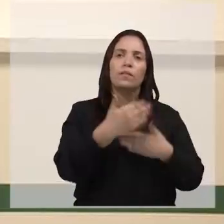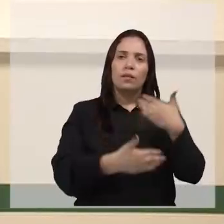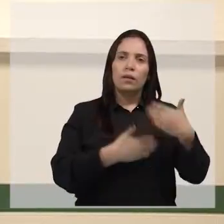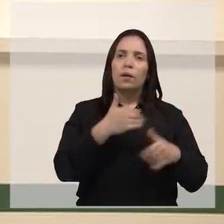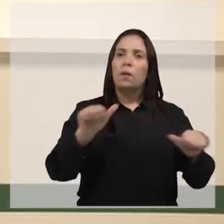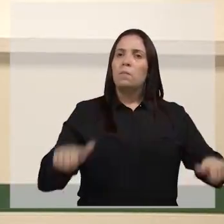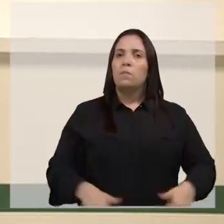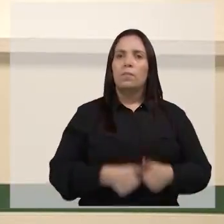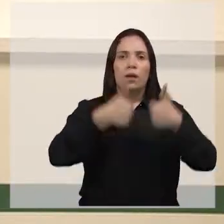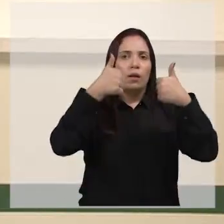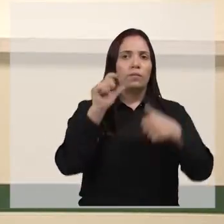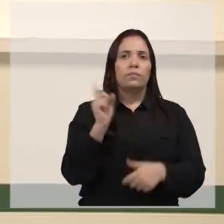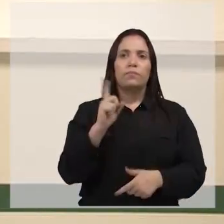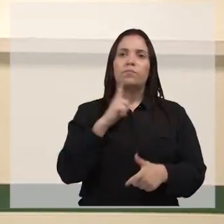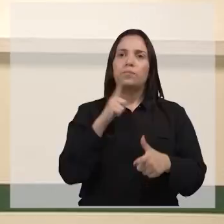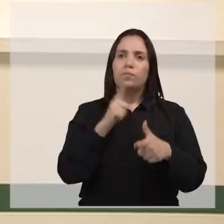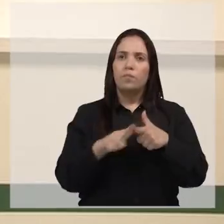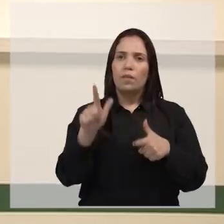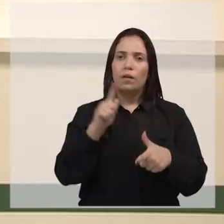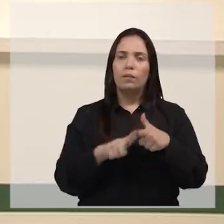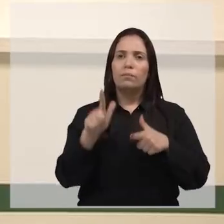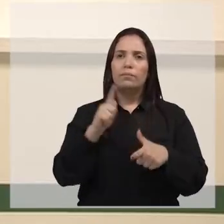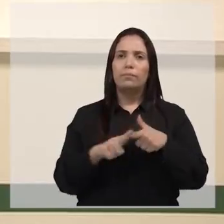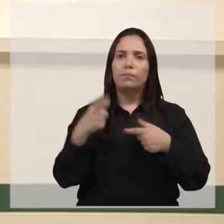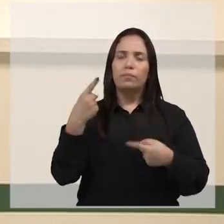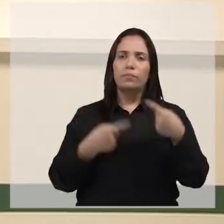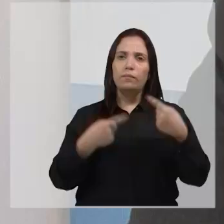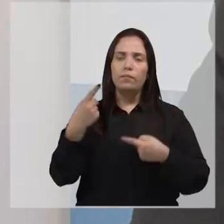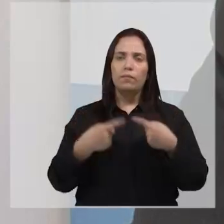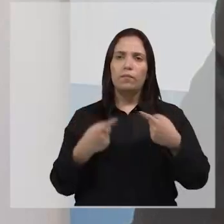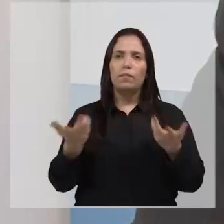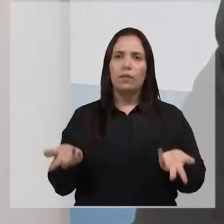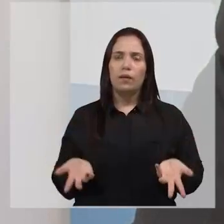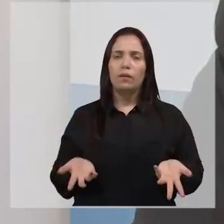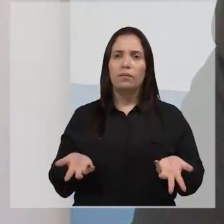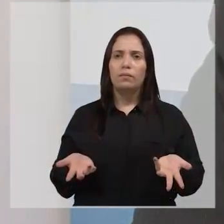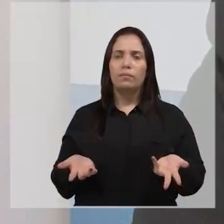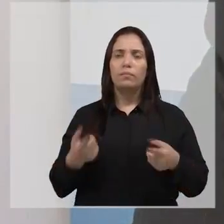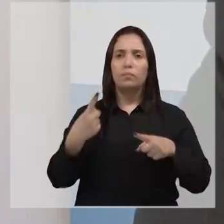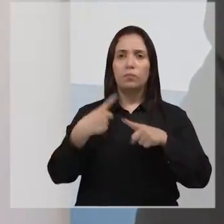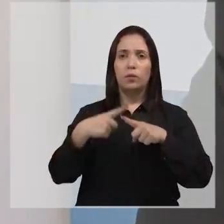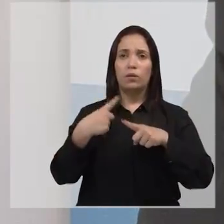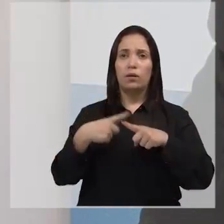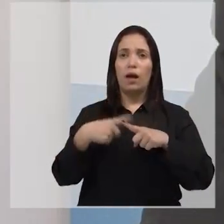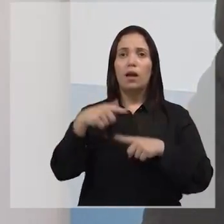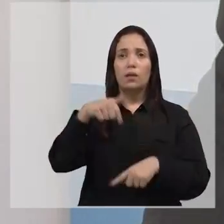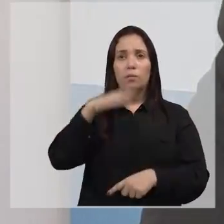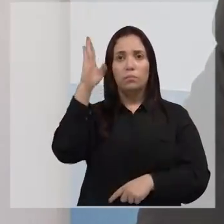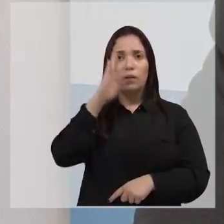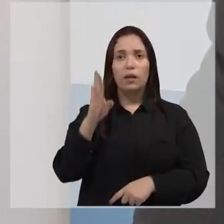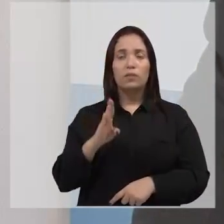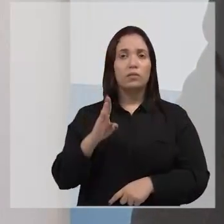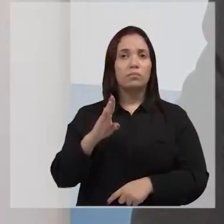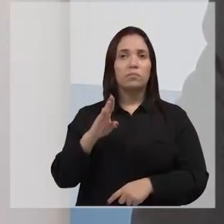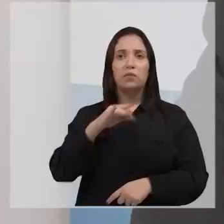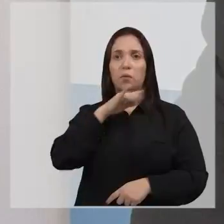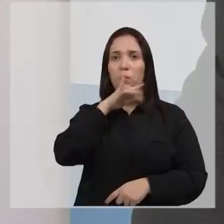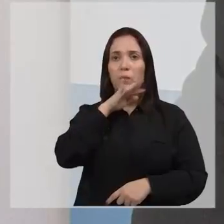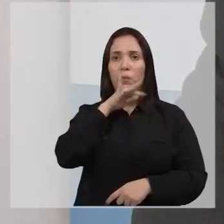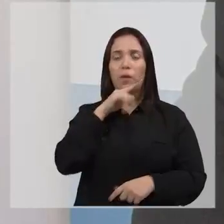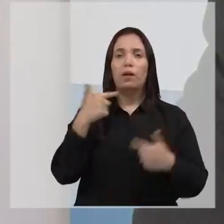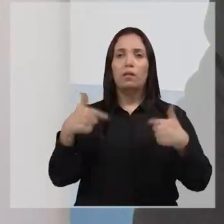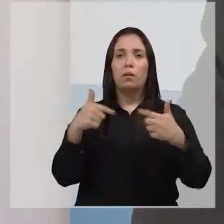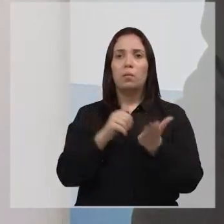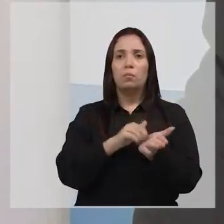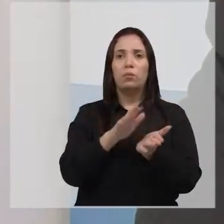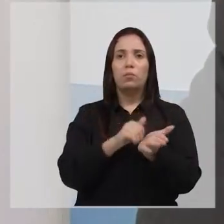estamos muito longe de sair dessa crise política. Eu nem sei, Luiz, se está no caminho certo do crescimento econômico. O crescimento econômico no Brasil esse ano foi pífio e o desemprego